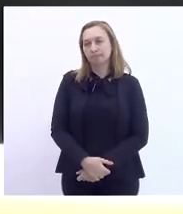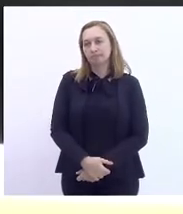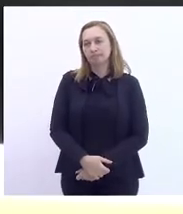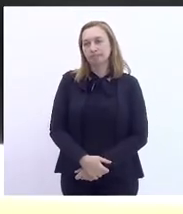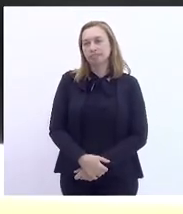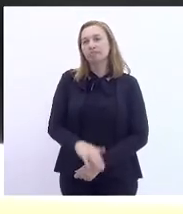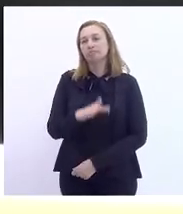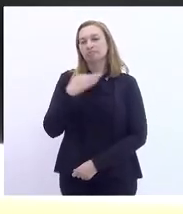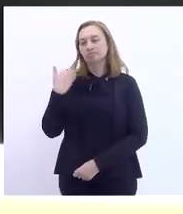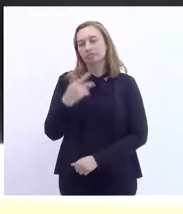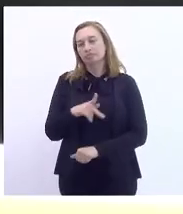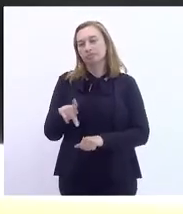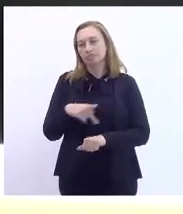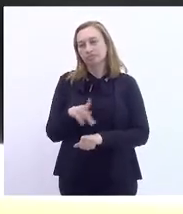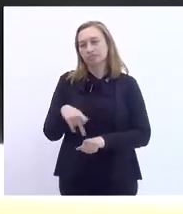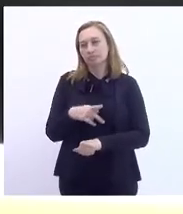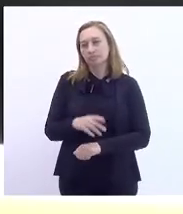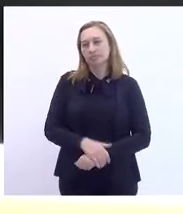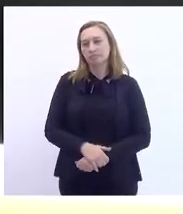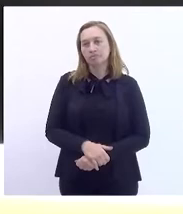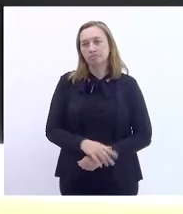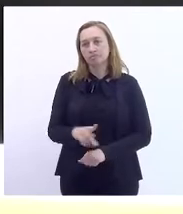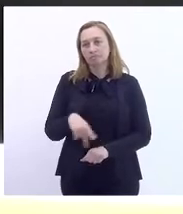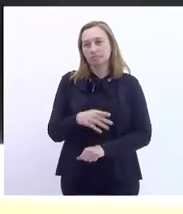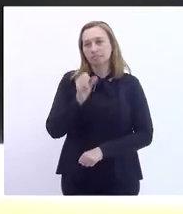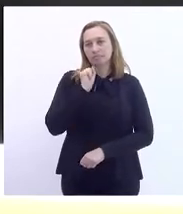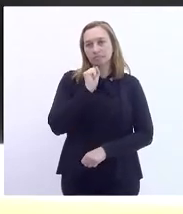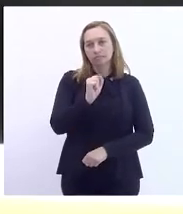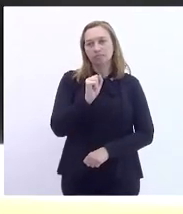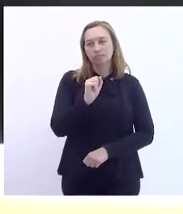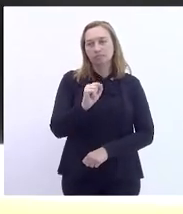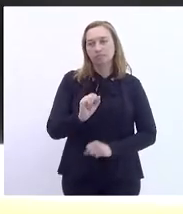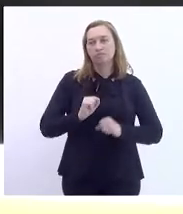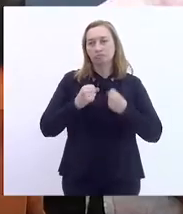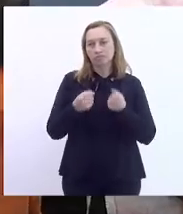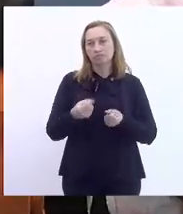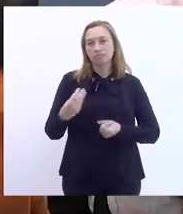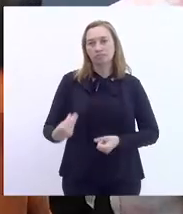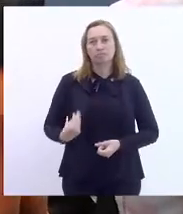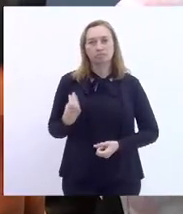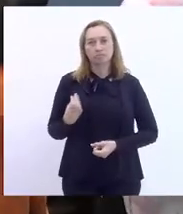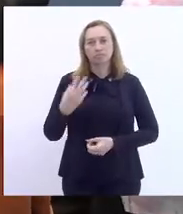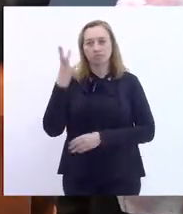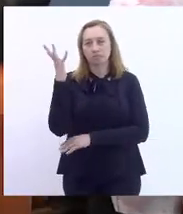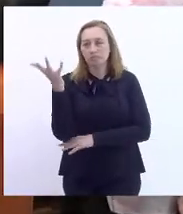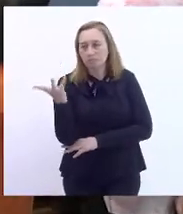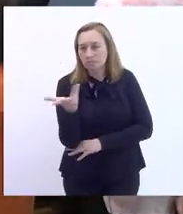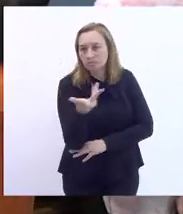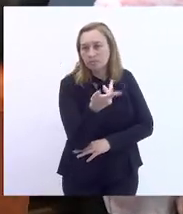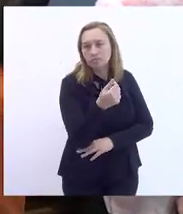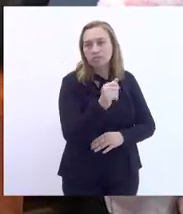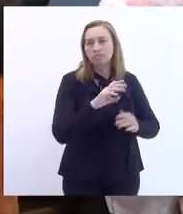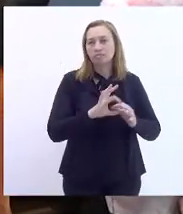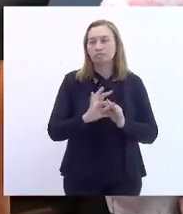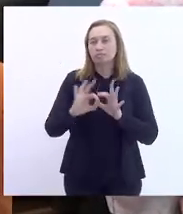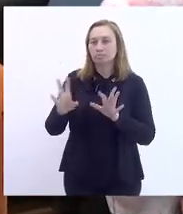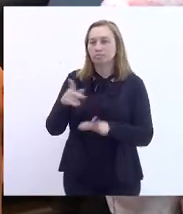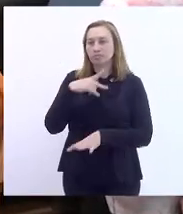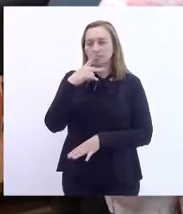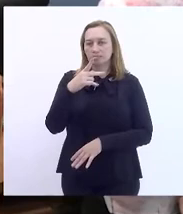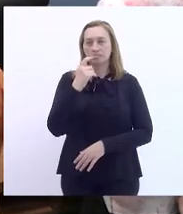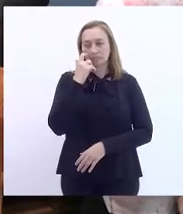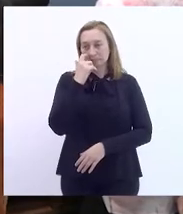nesse país Um país que mata quem defende a vida Floresta a liberdade de